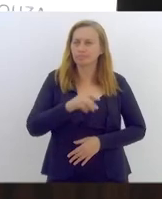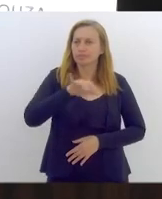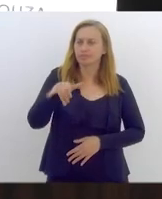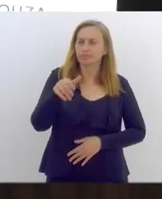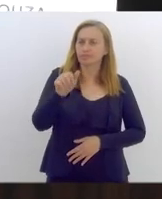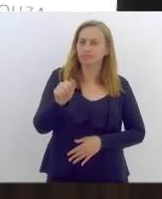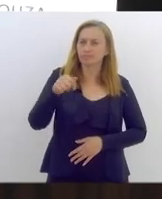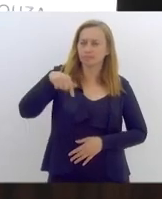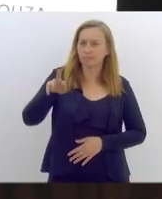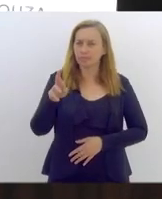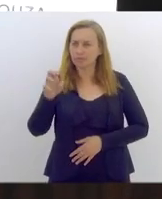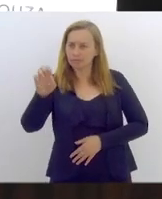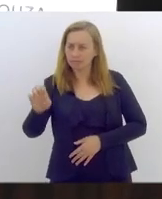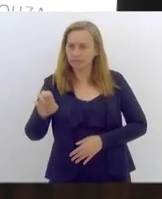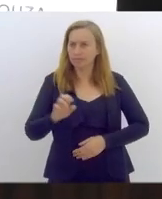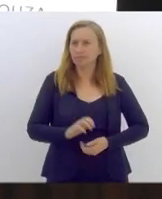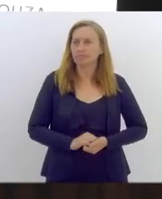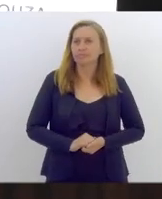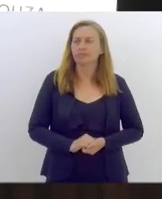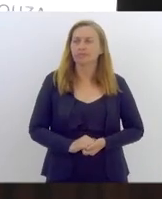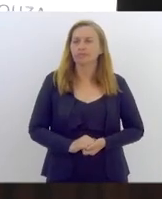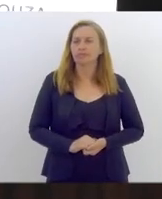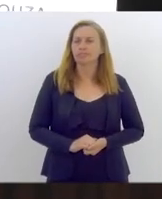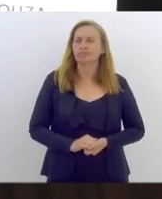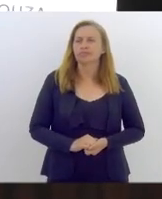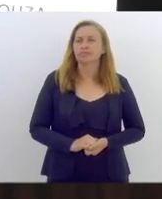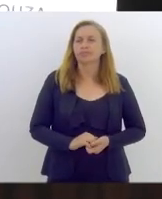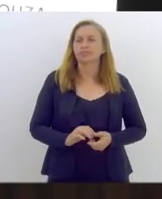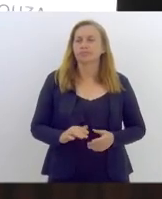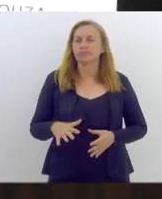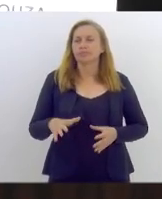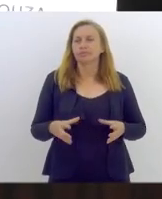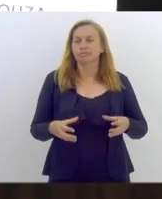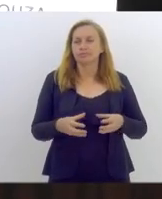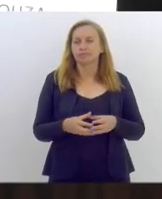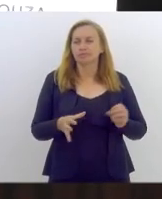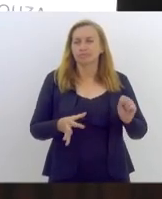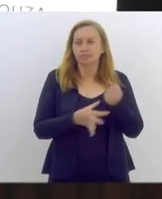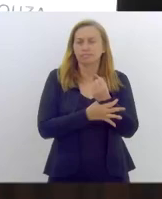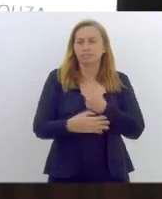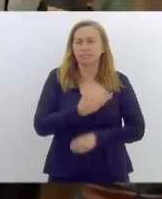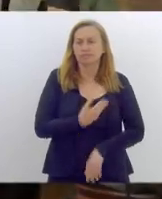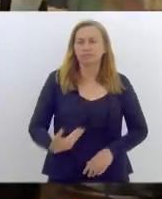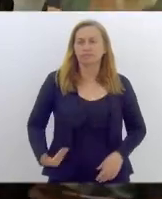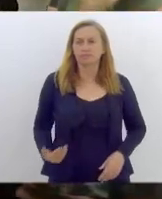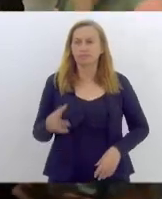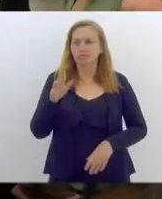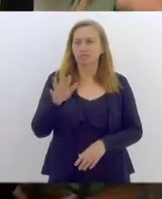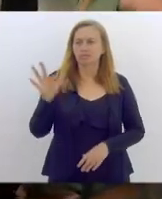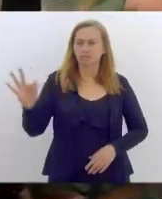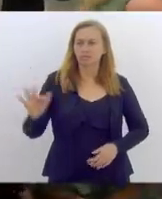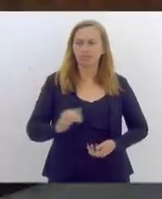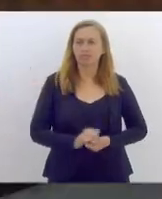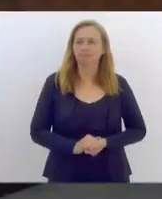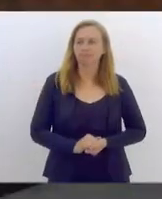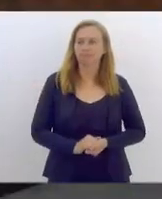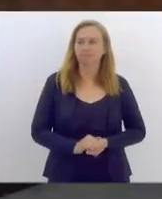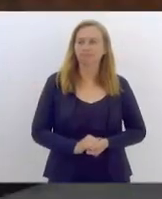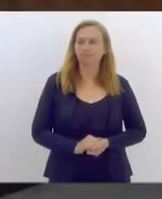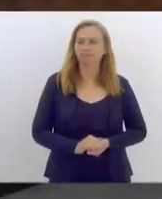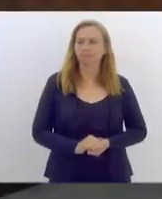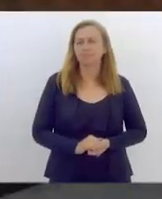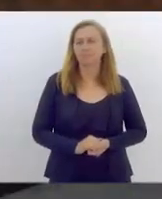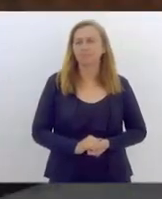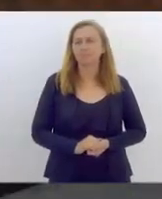Jaqueline Muniz, professora do Departamento de Segurança Pública da UF. Jaqueline ocupou cargos